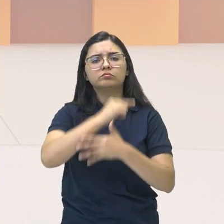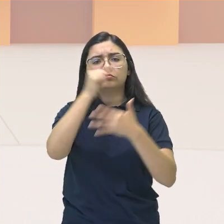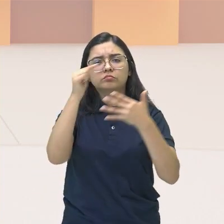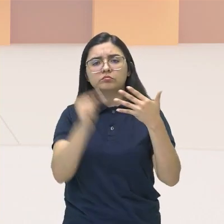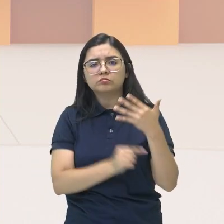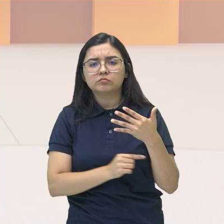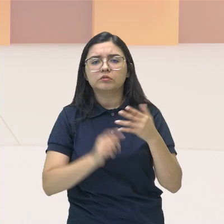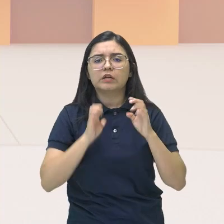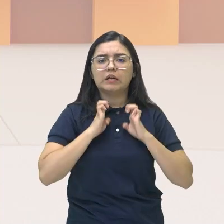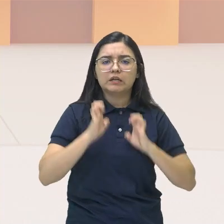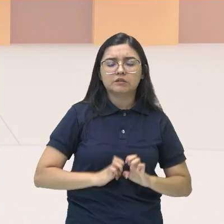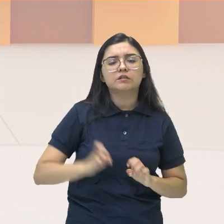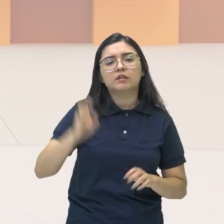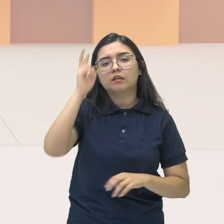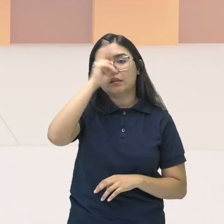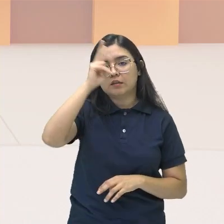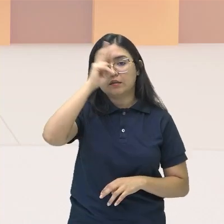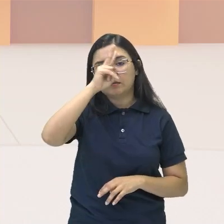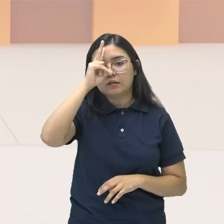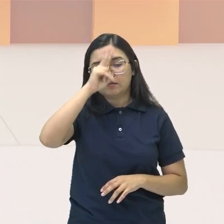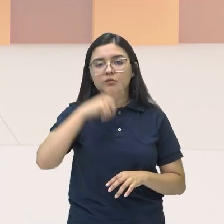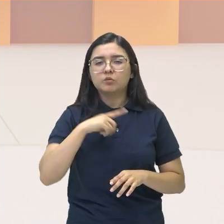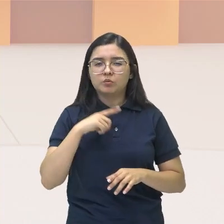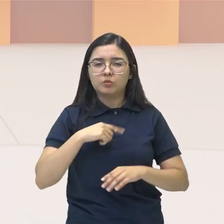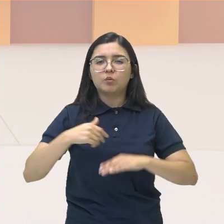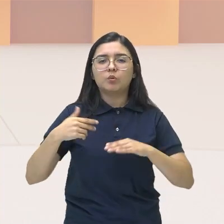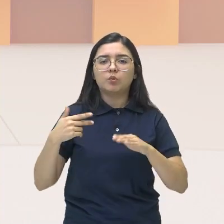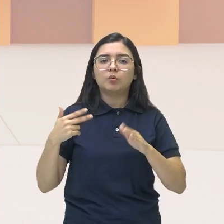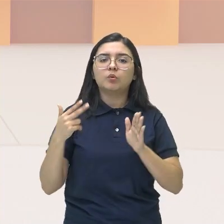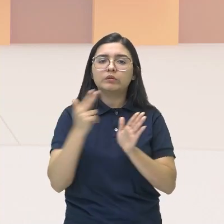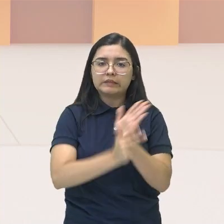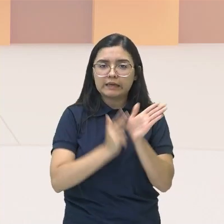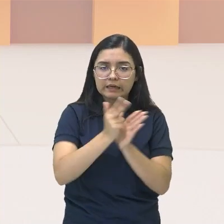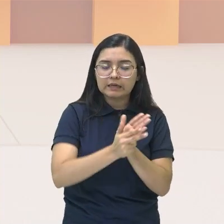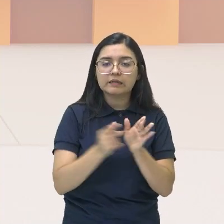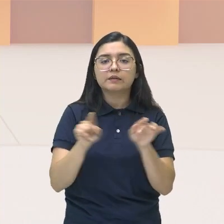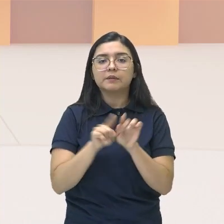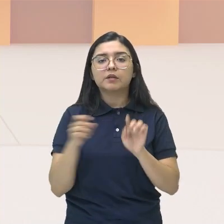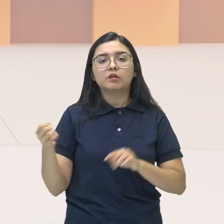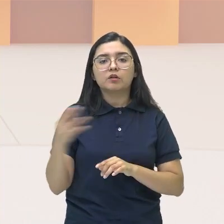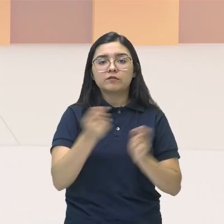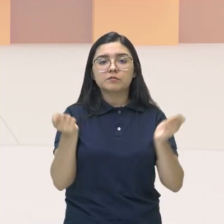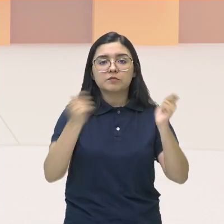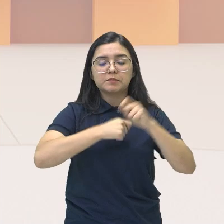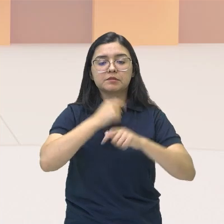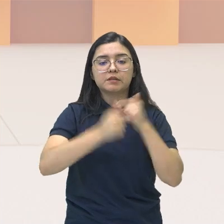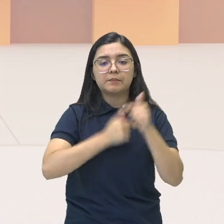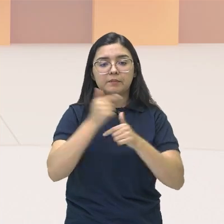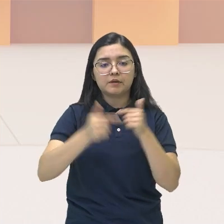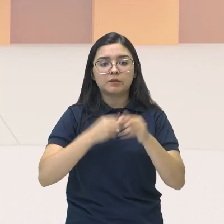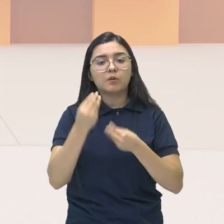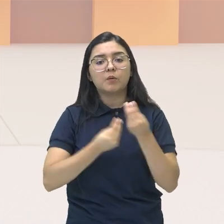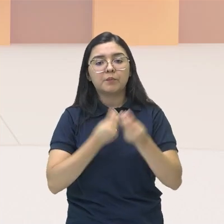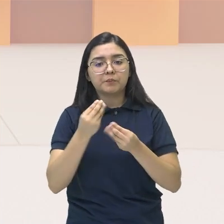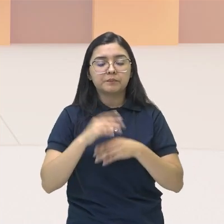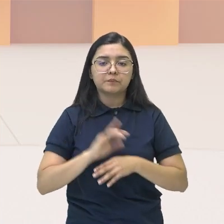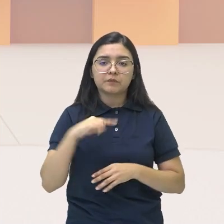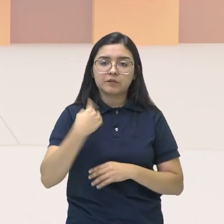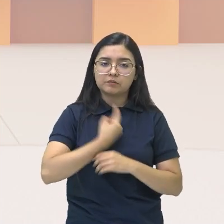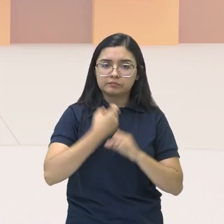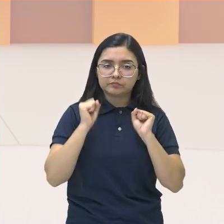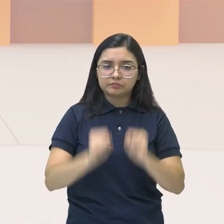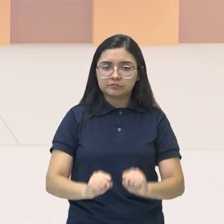dilemas éticos. Estão lembrados do dilema do trem lá, né? E nas novas formas de trabalho, quais são esses dilemas éticos? Como que a gente